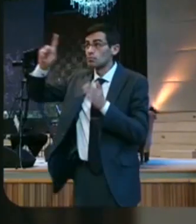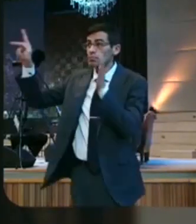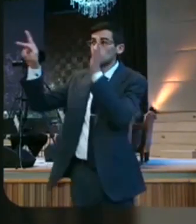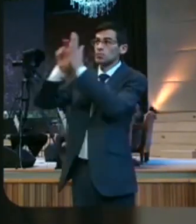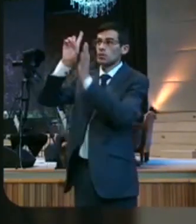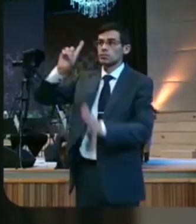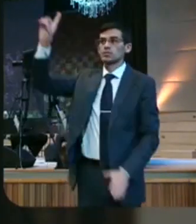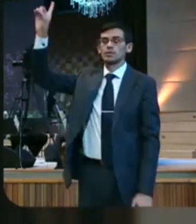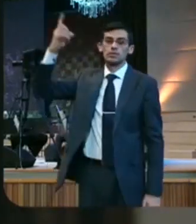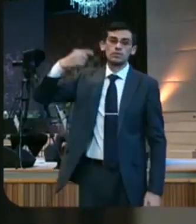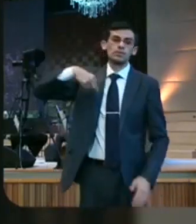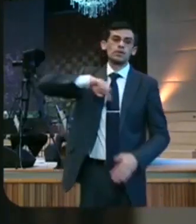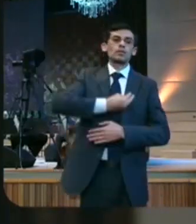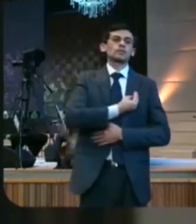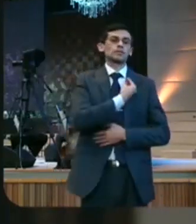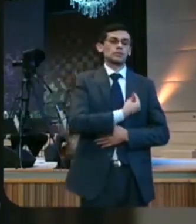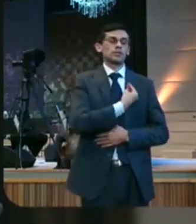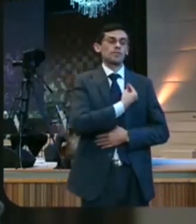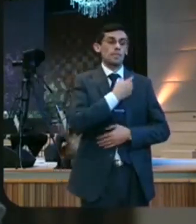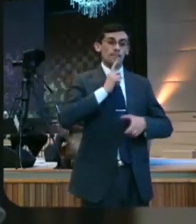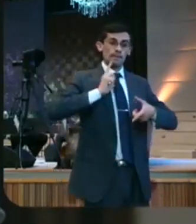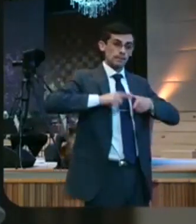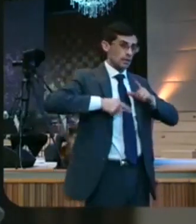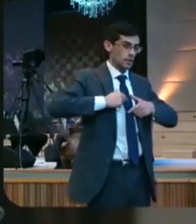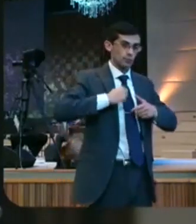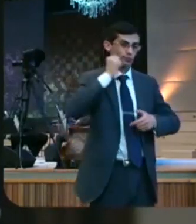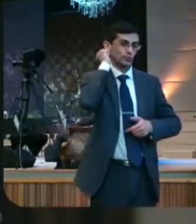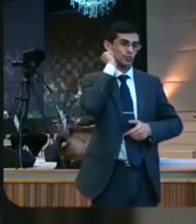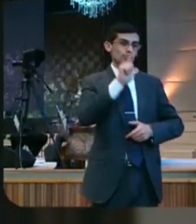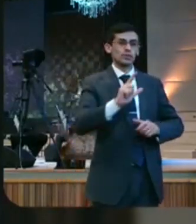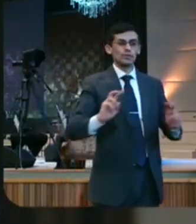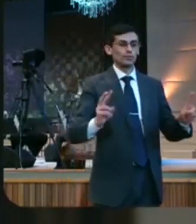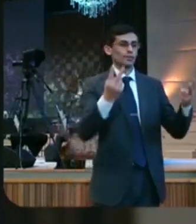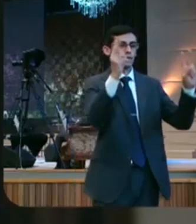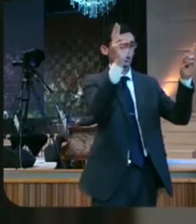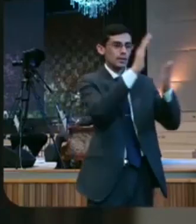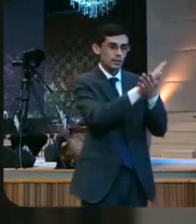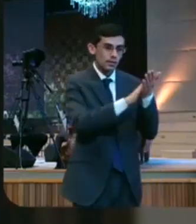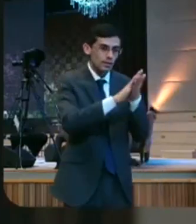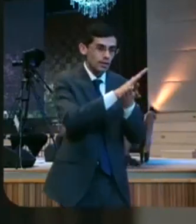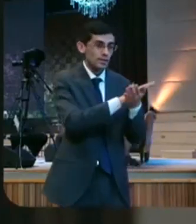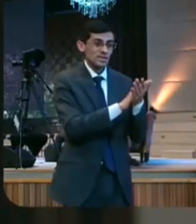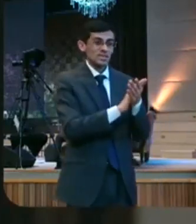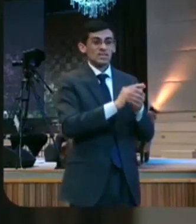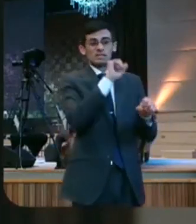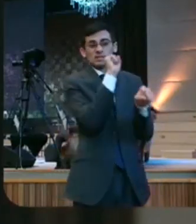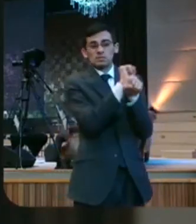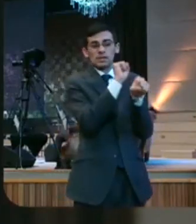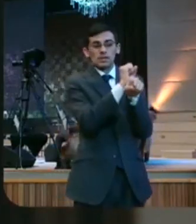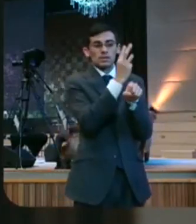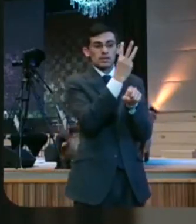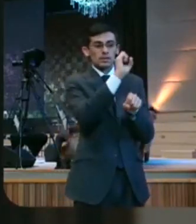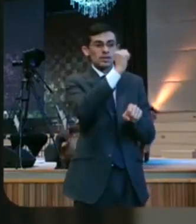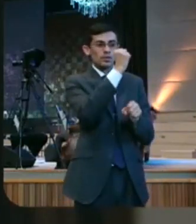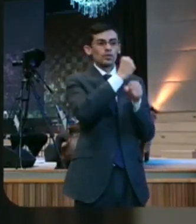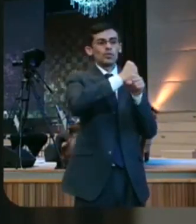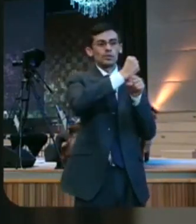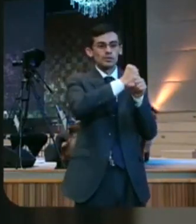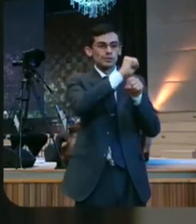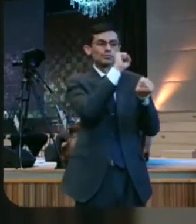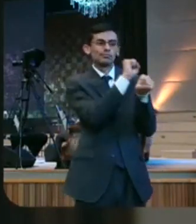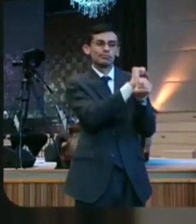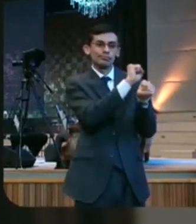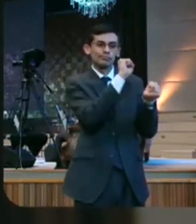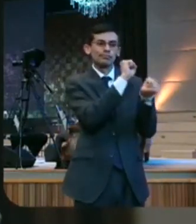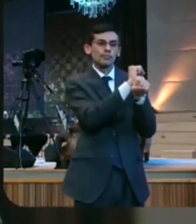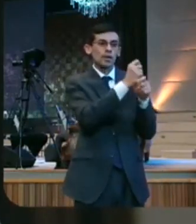vida. Israel não havia conquistado a vitória há 38 anos atrás,